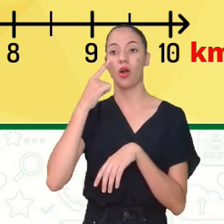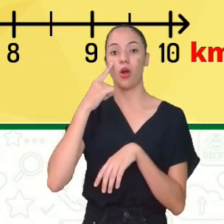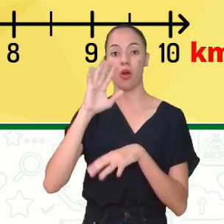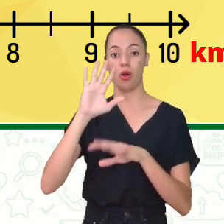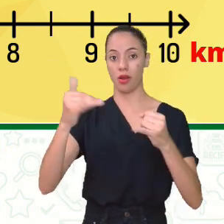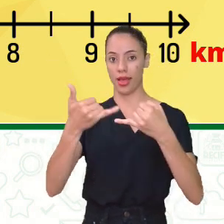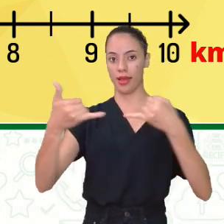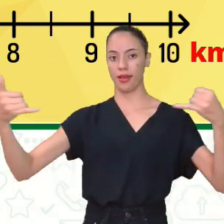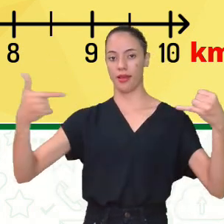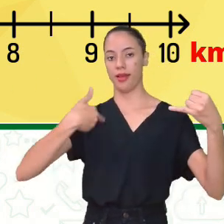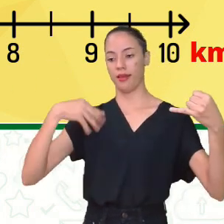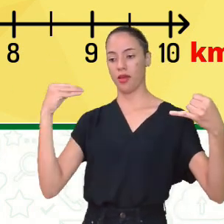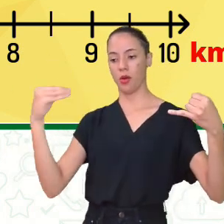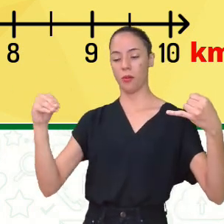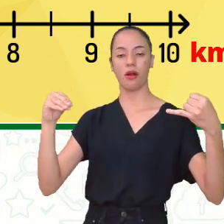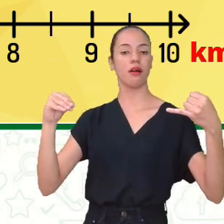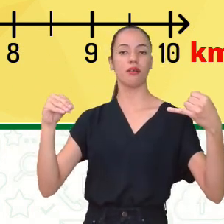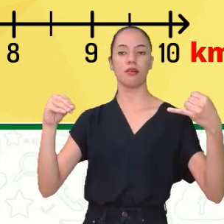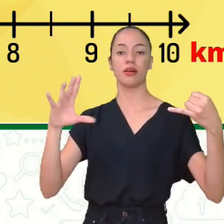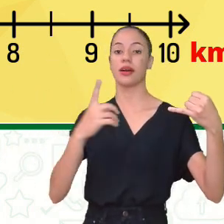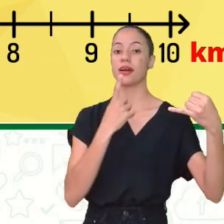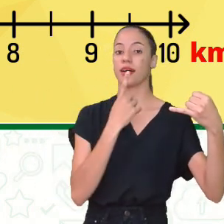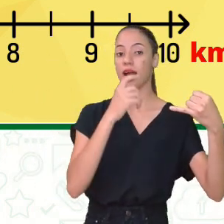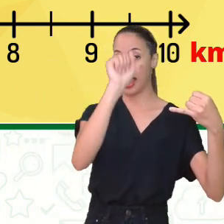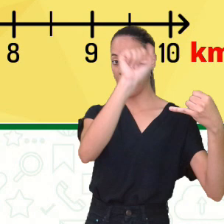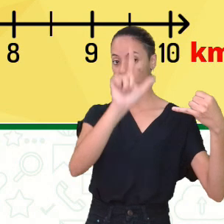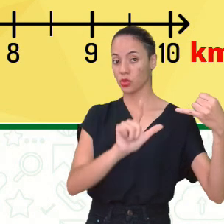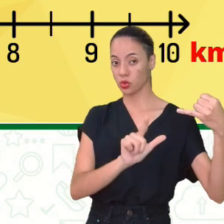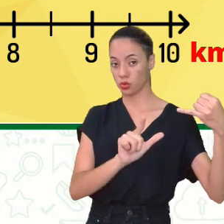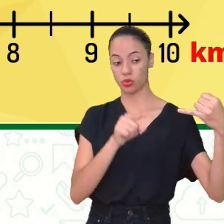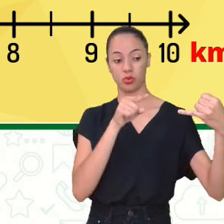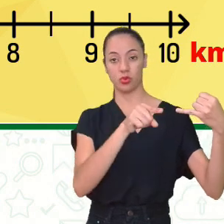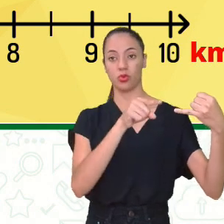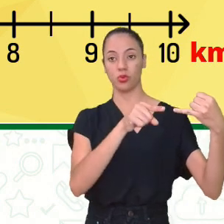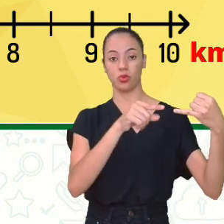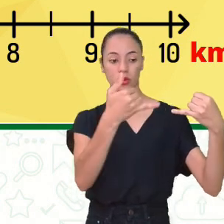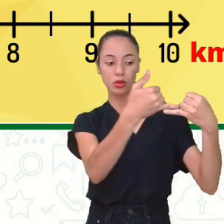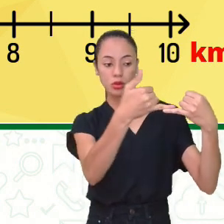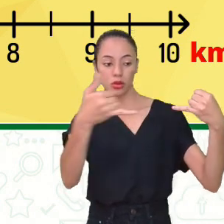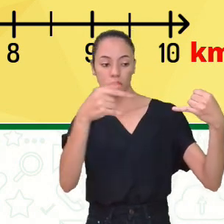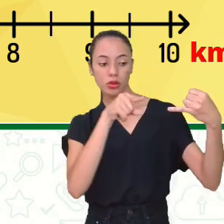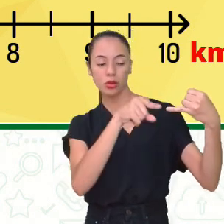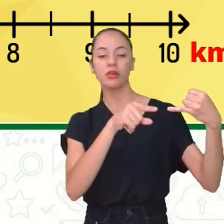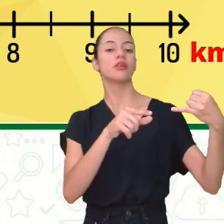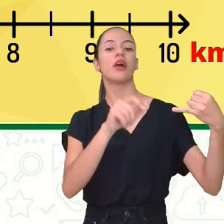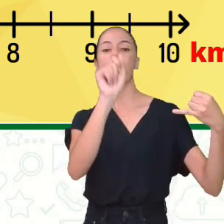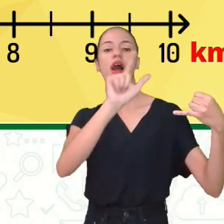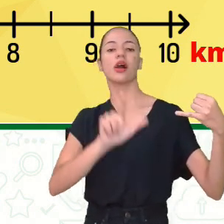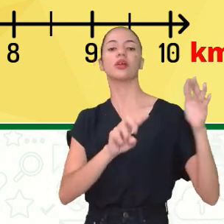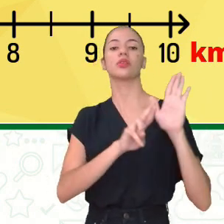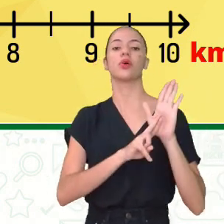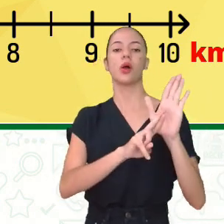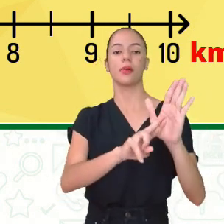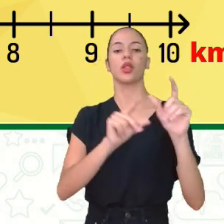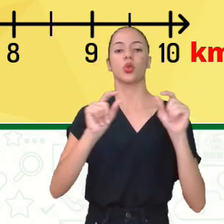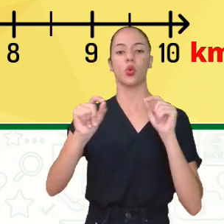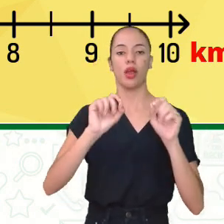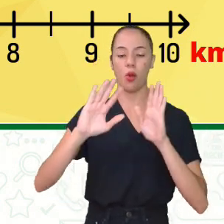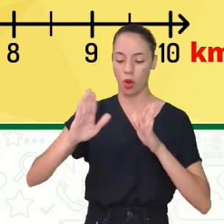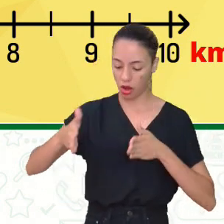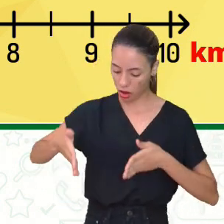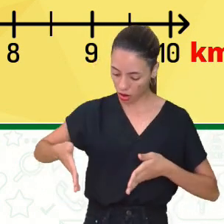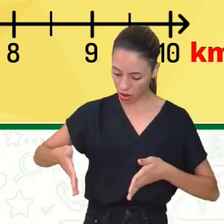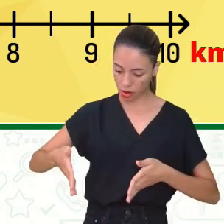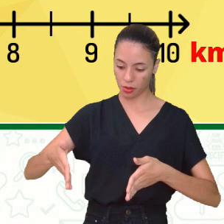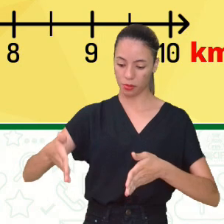na reta uma barrinha azul, né? E essa barra azul é que representa o percurso